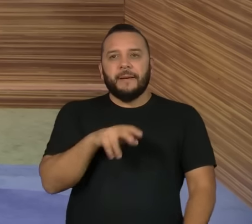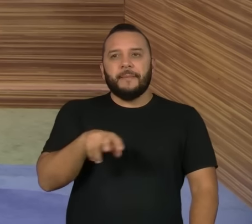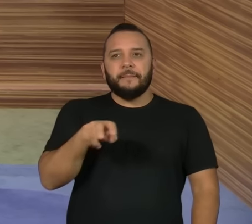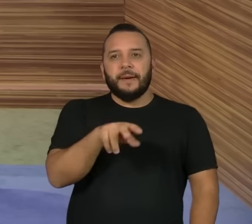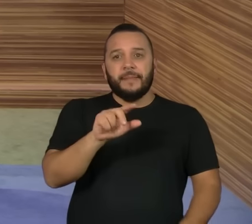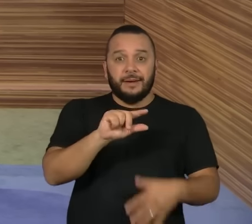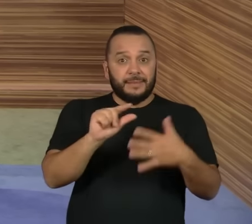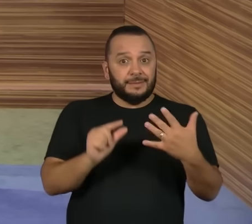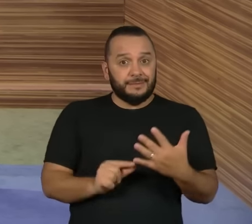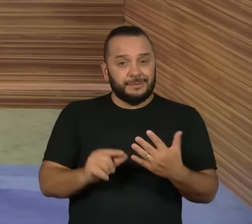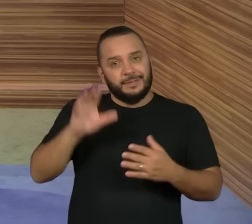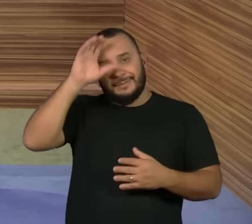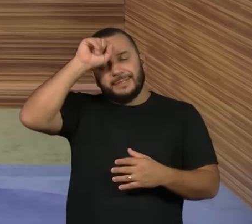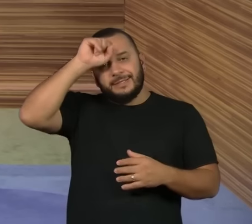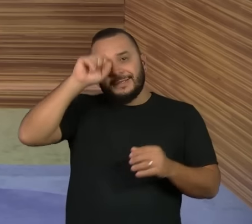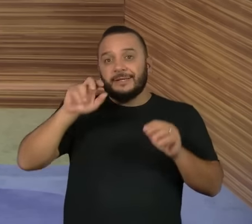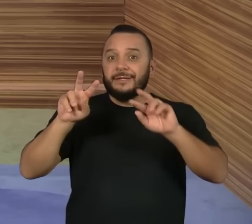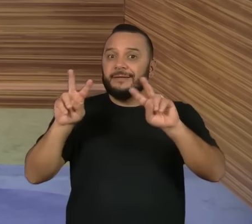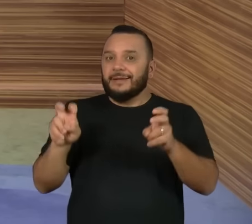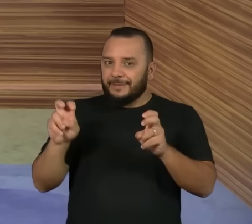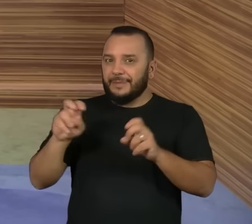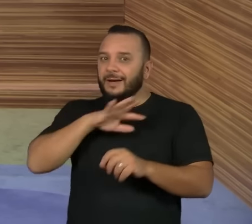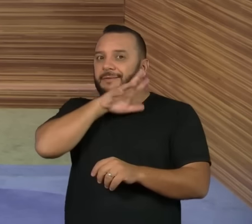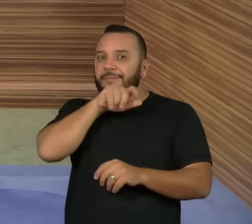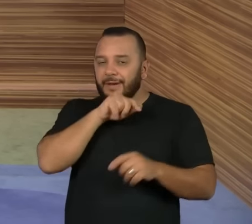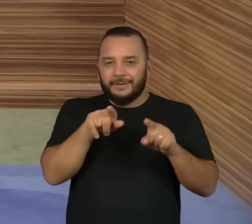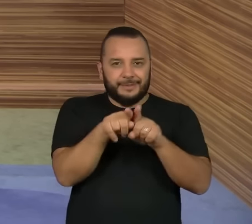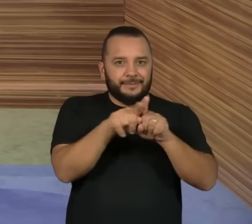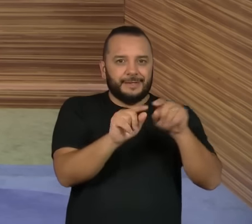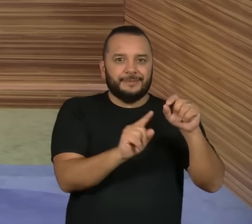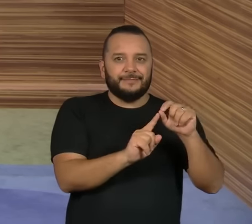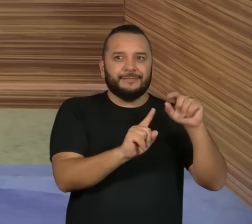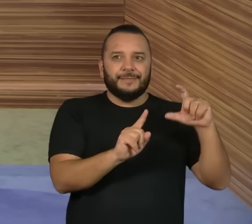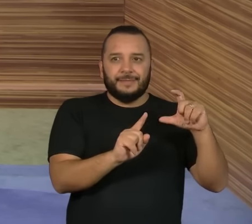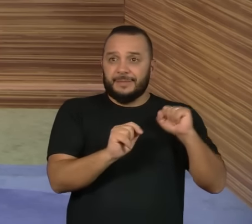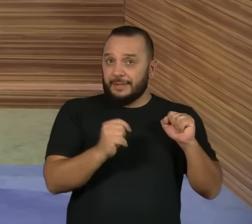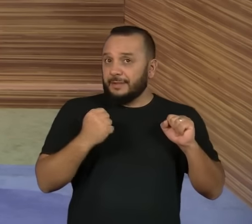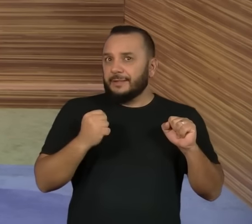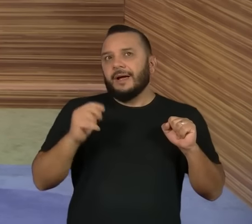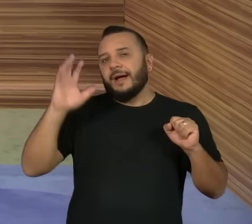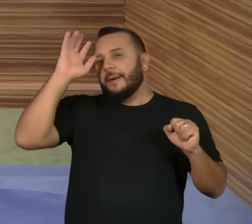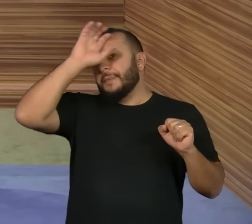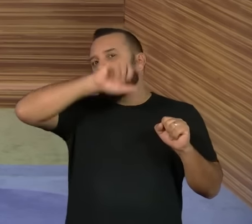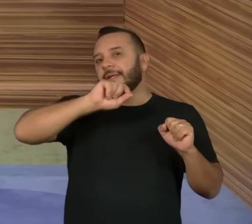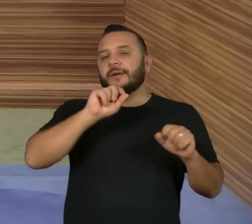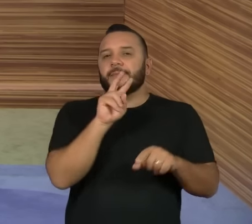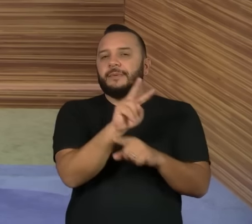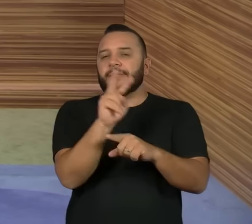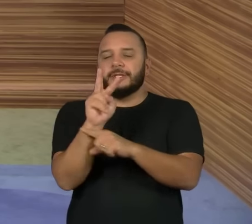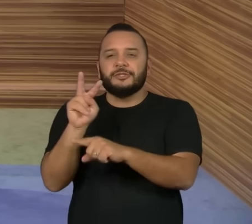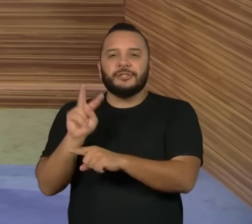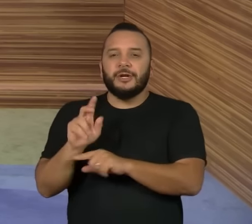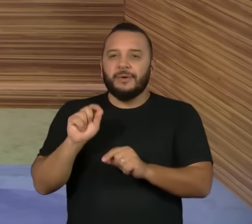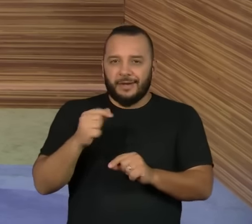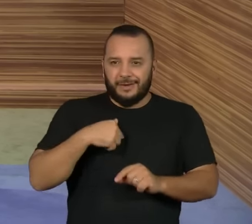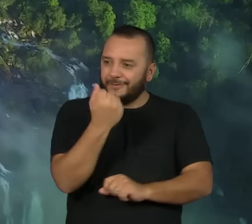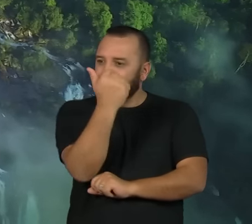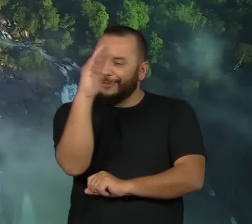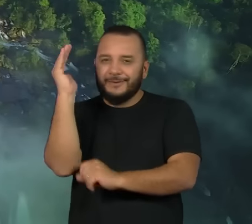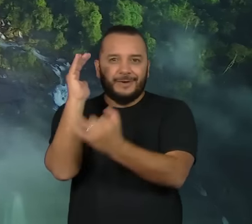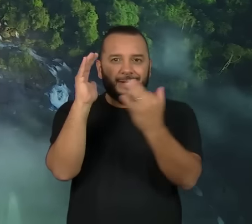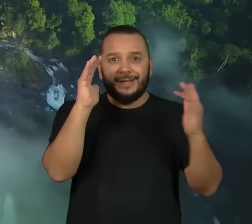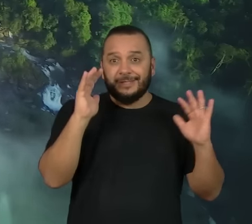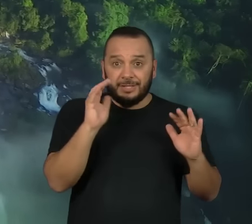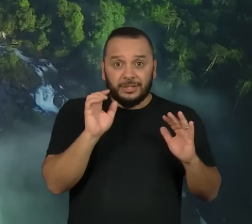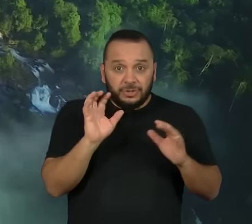para aprender sobre animais e plantas e descobrem que é preciso manter a floresta para além dos limites do parque.